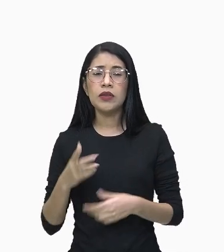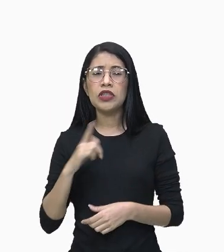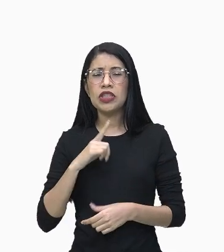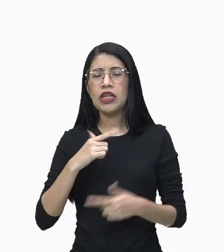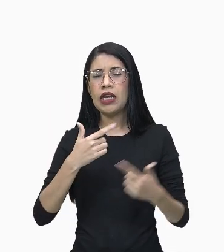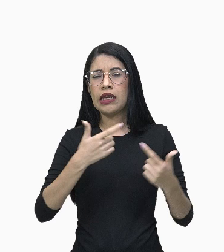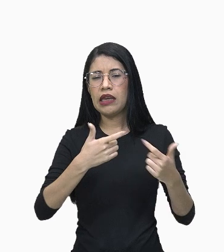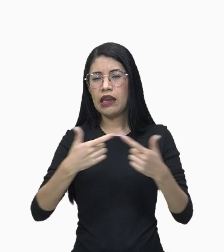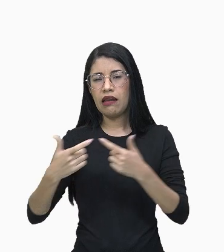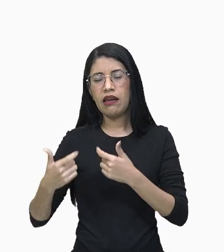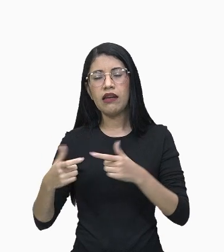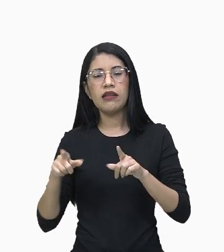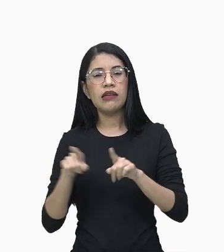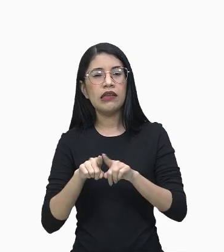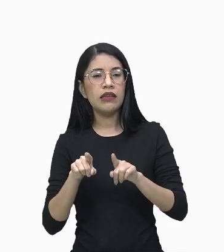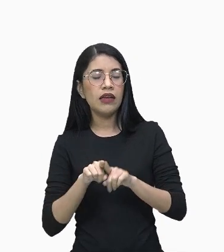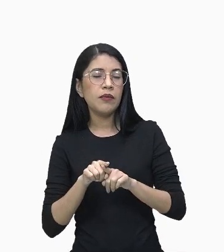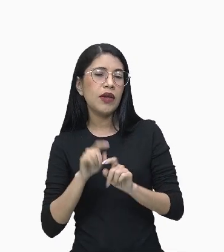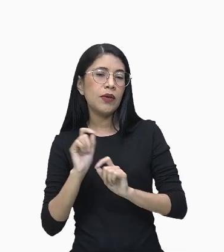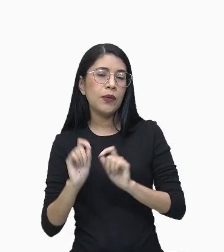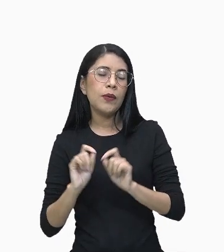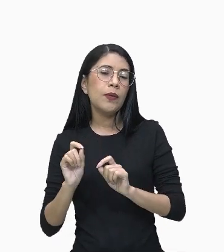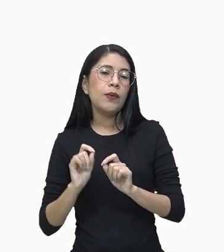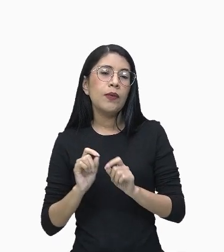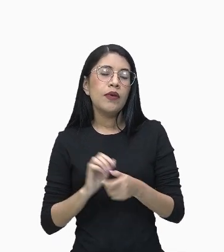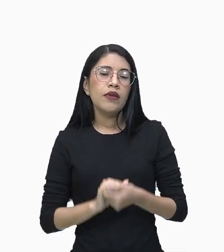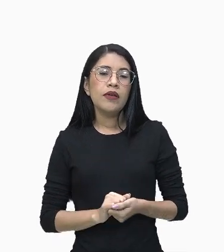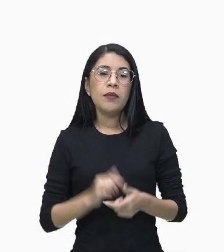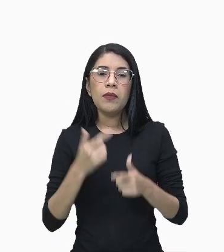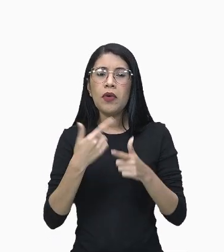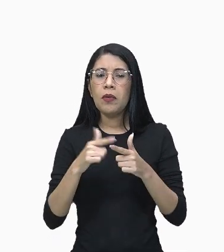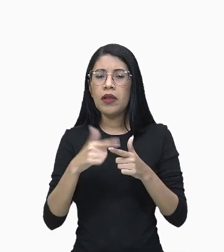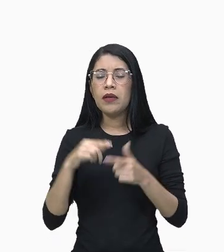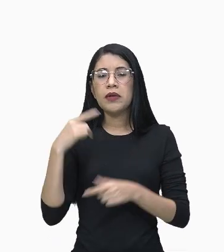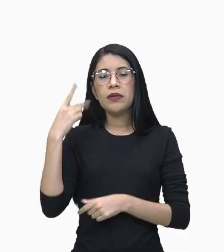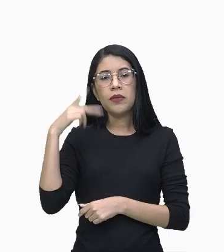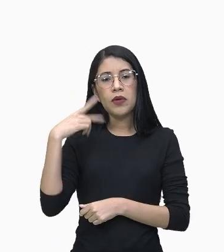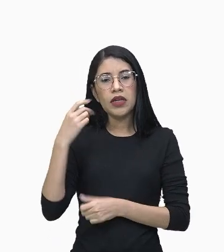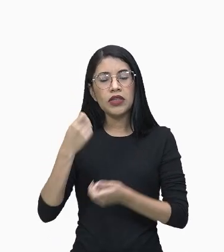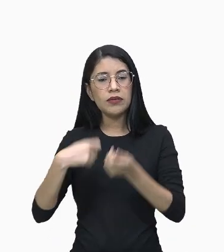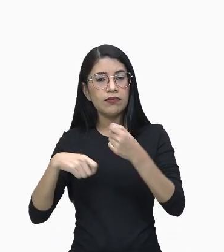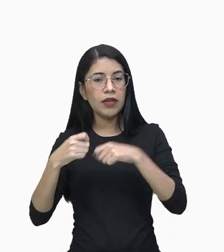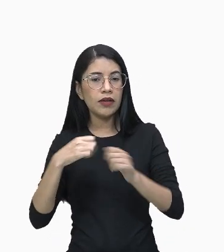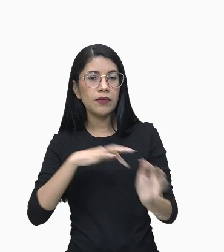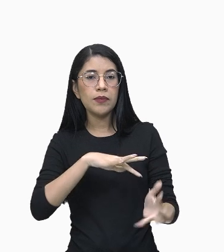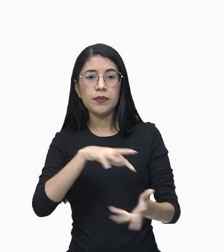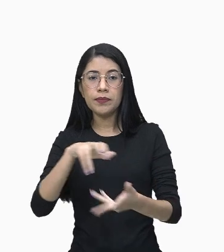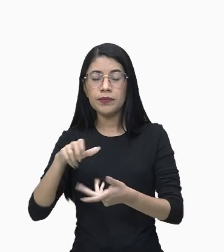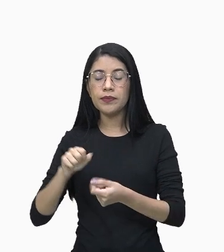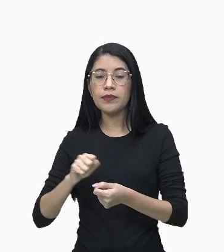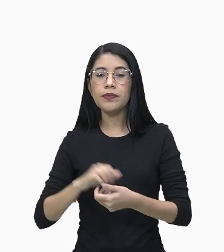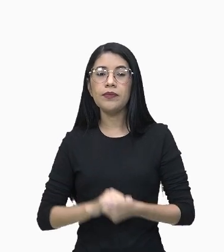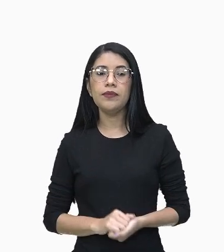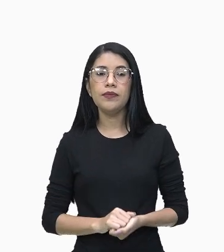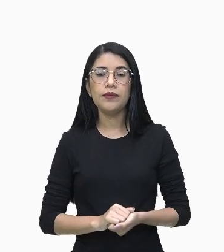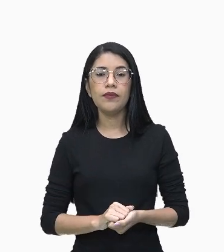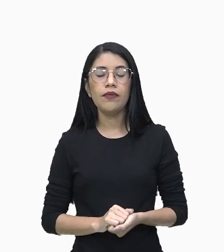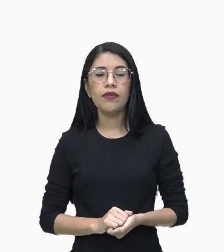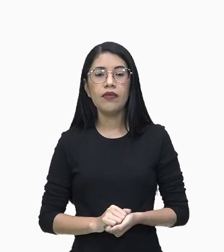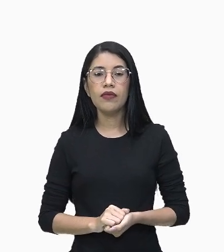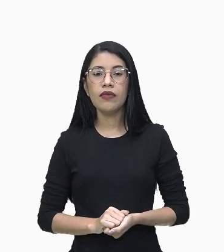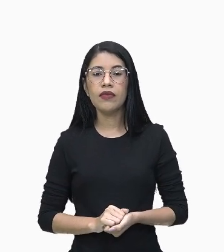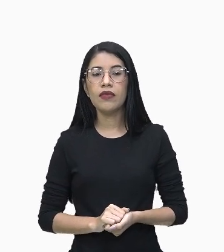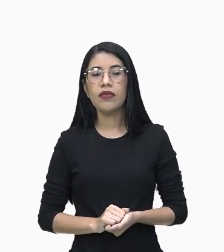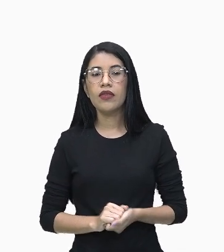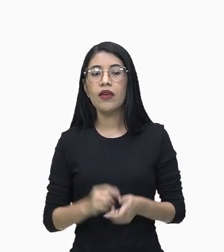guerras, bastante instabilidade política e econômica no mundo, não é? Olhem aí. Pois